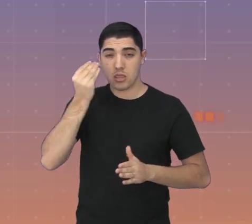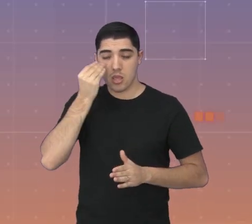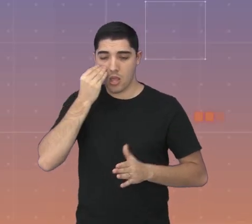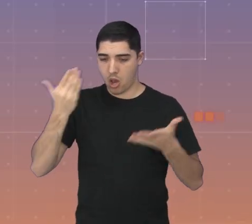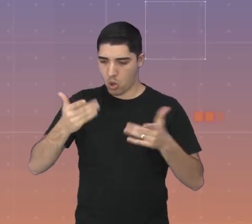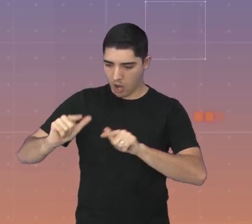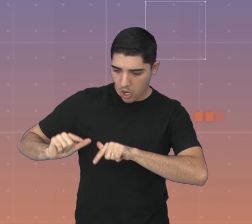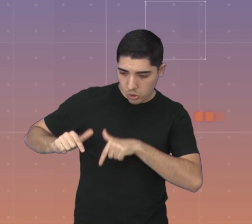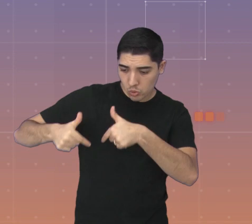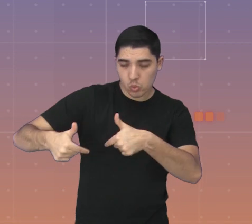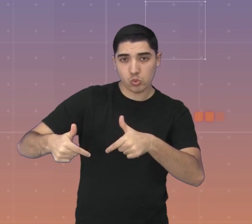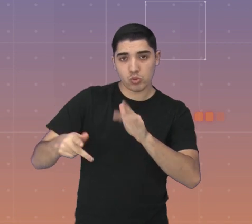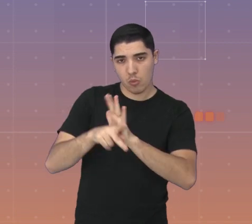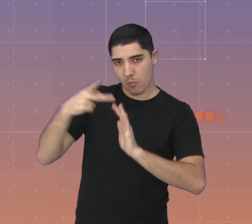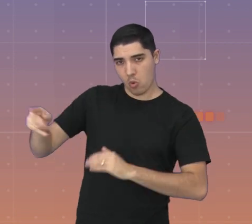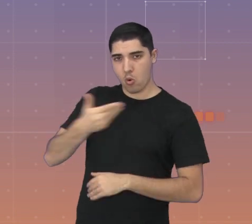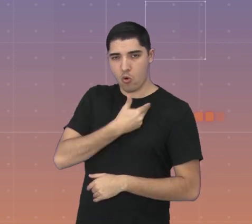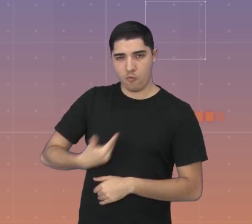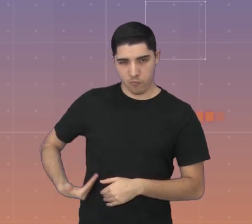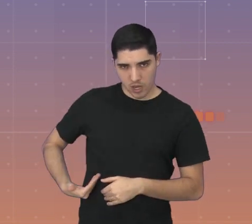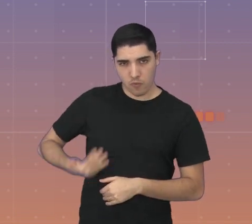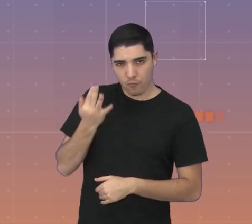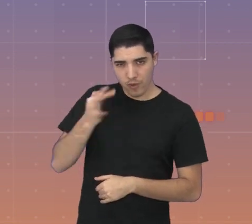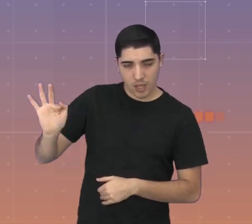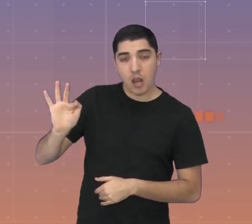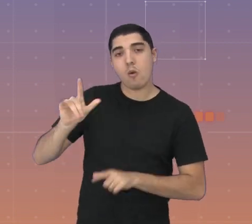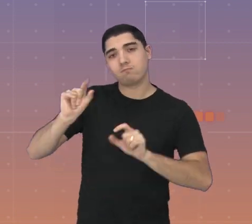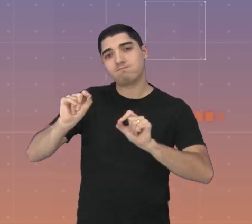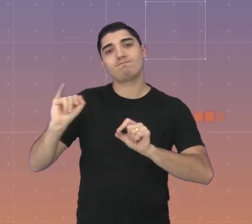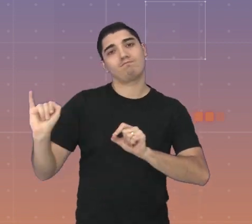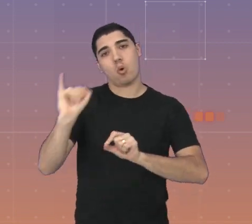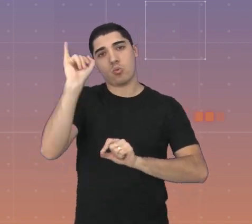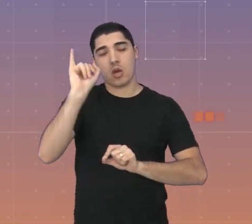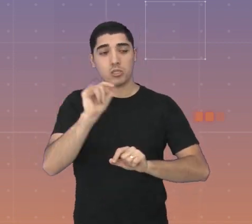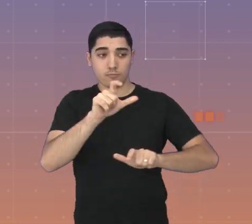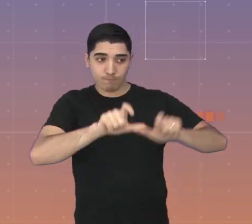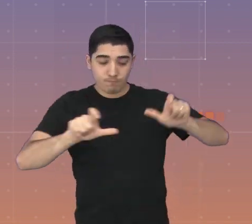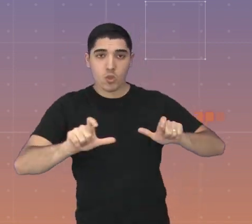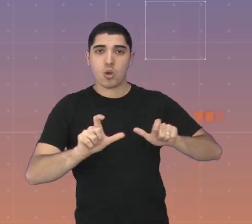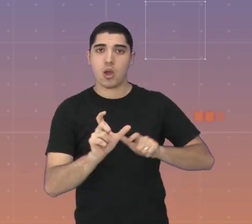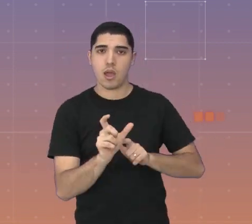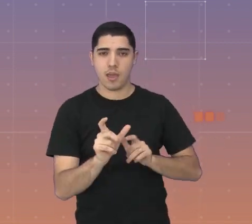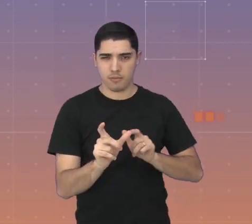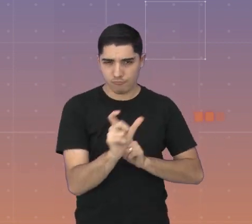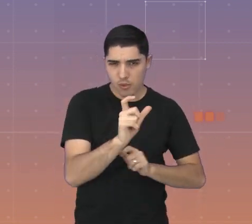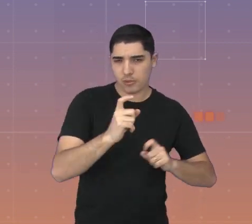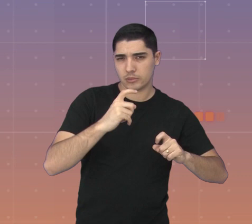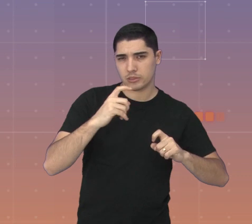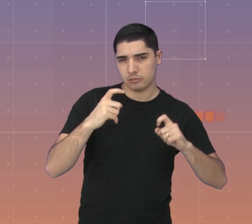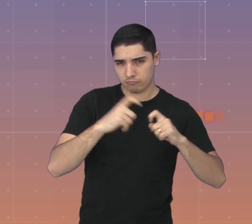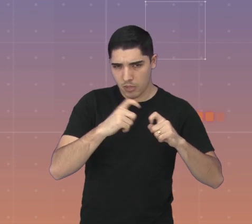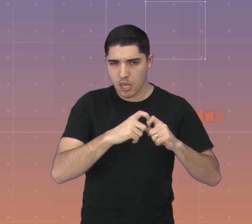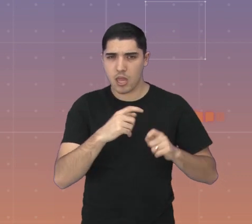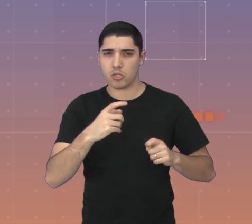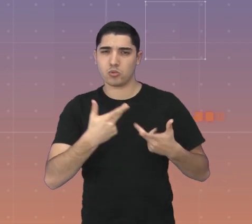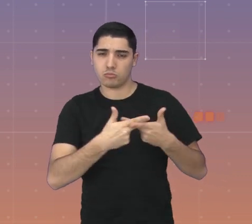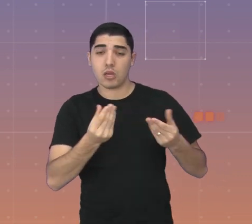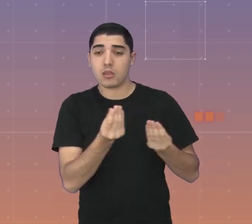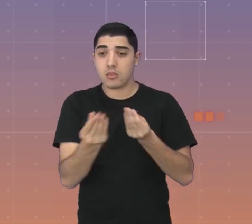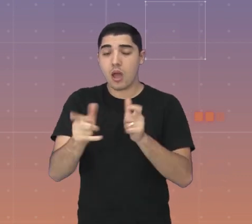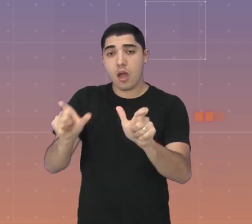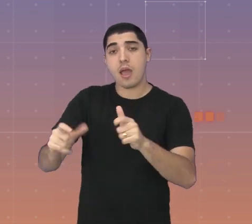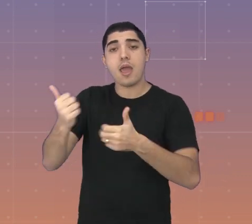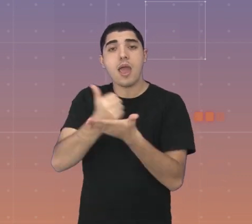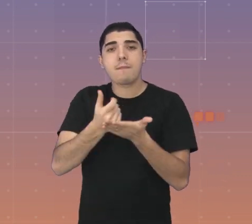em 2022 pelo governo federal obrigou os planos de saúde a garantirem remédios de uso oral